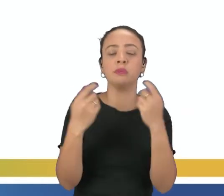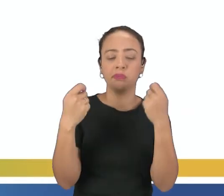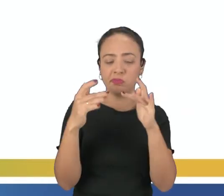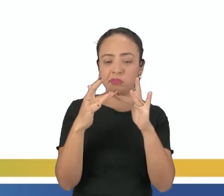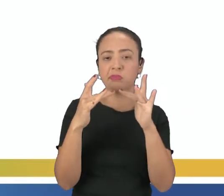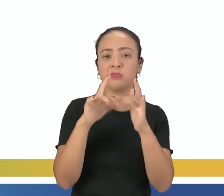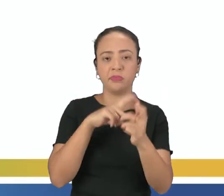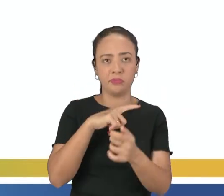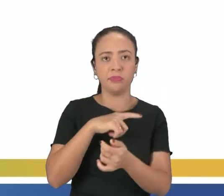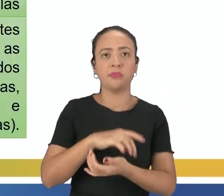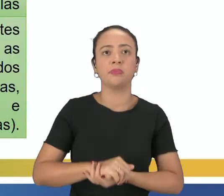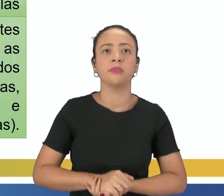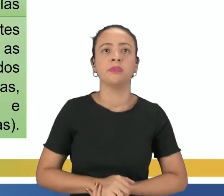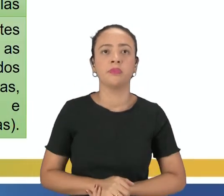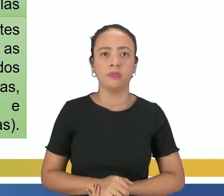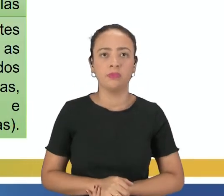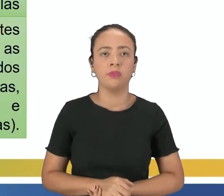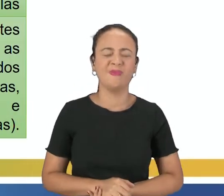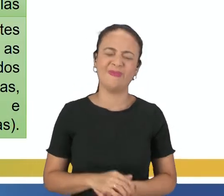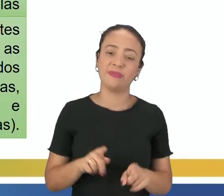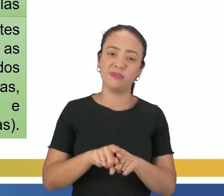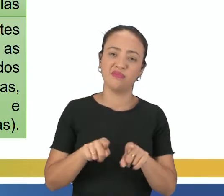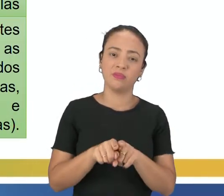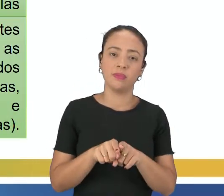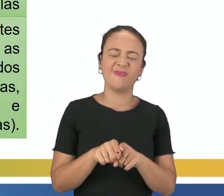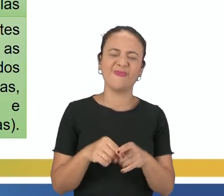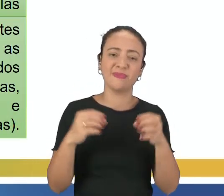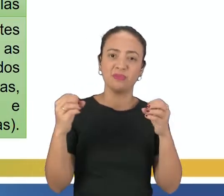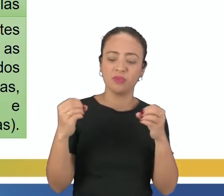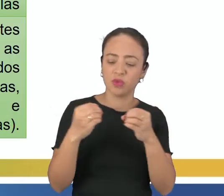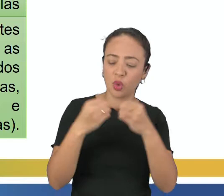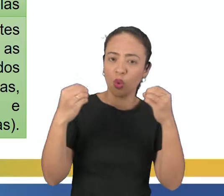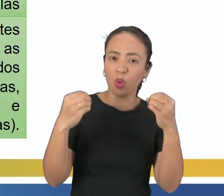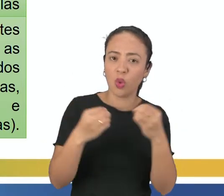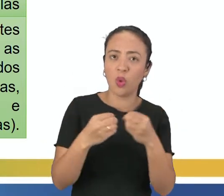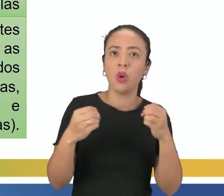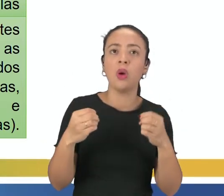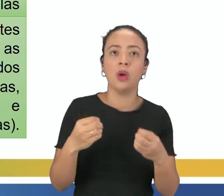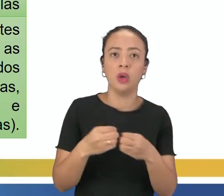essas substâncias. Contato e choques